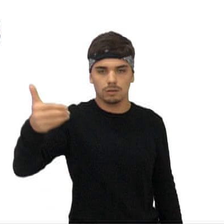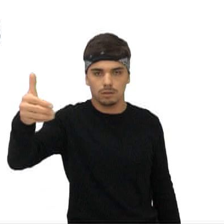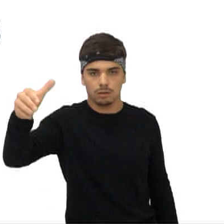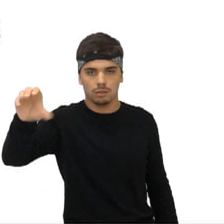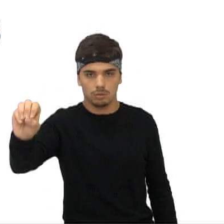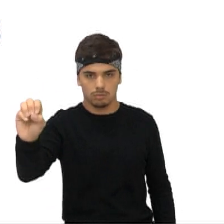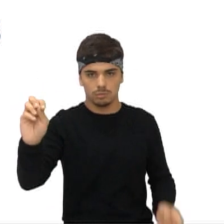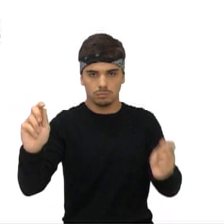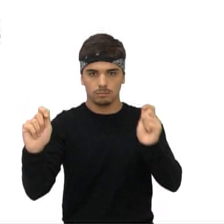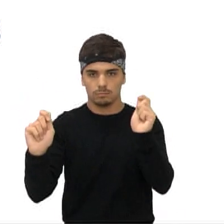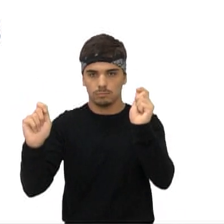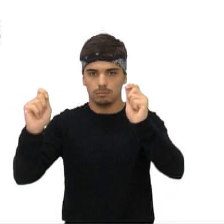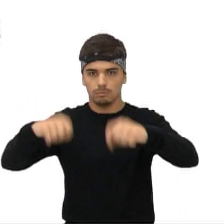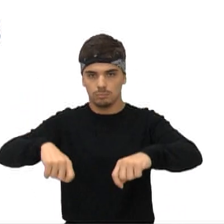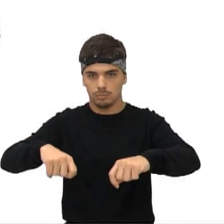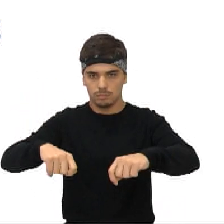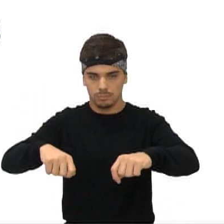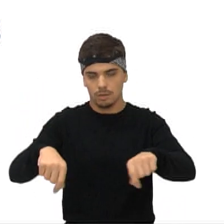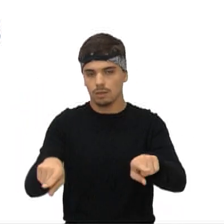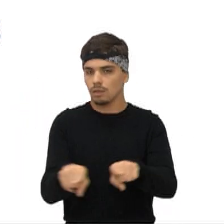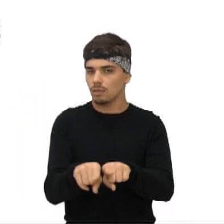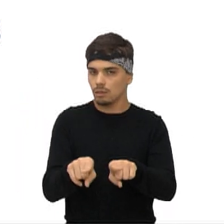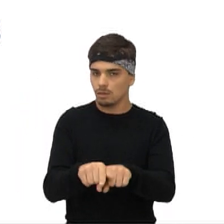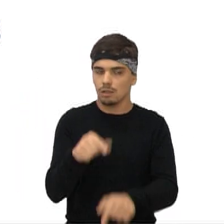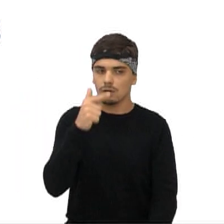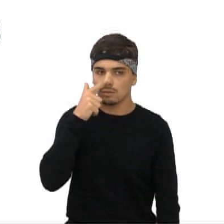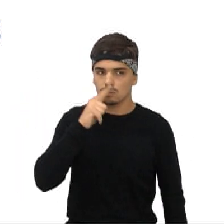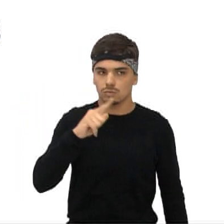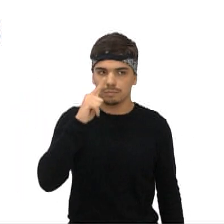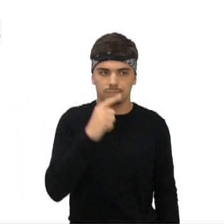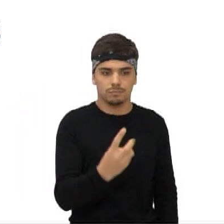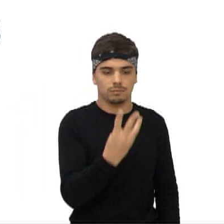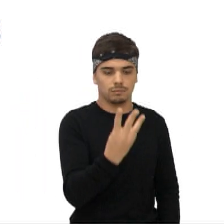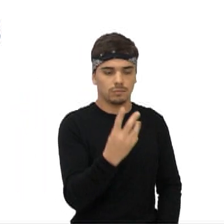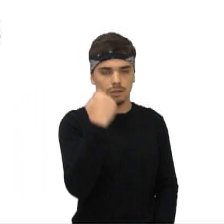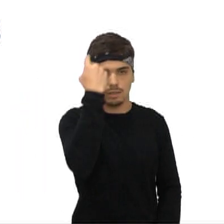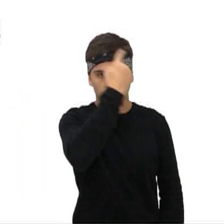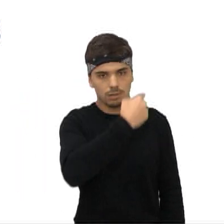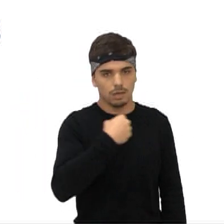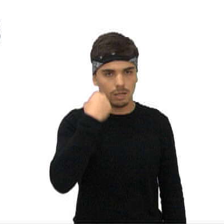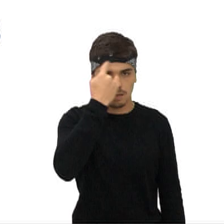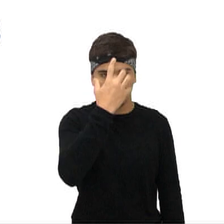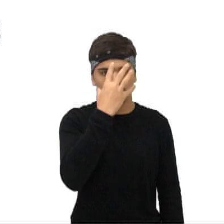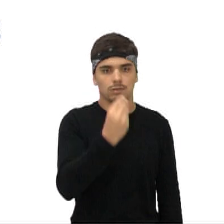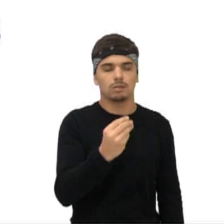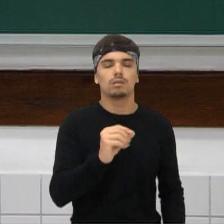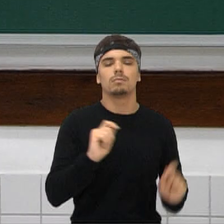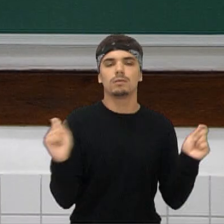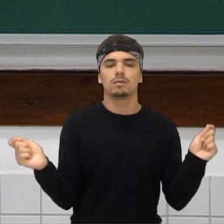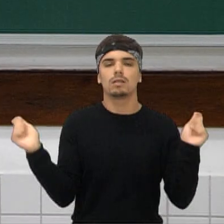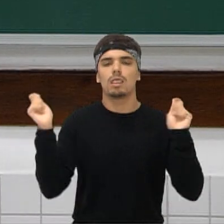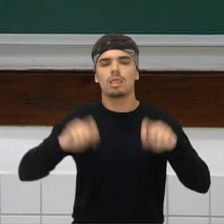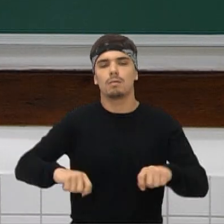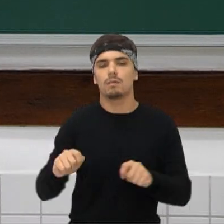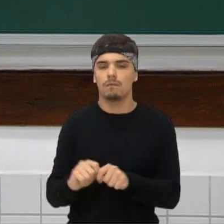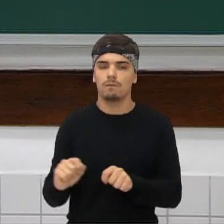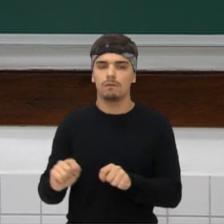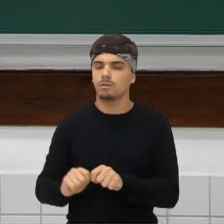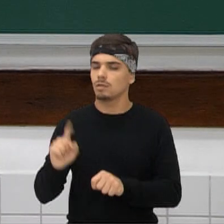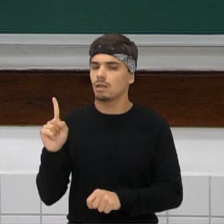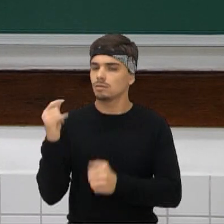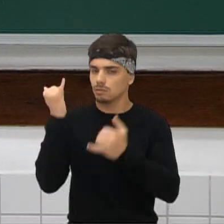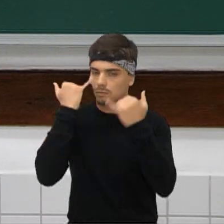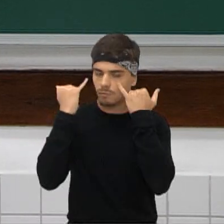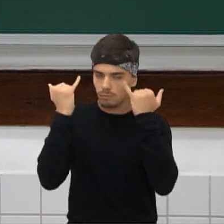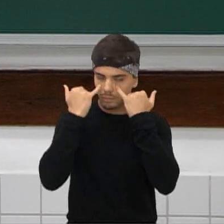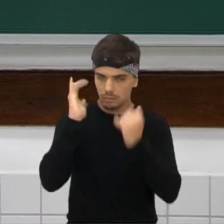10 possibilidades para que saiam 3 caras. Então, o que eu devo fazer com essas informações